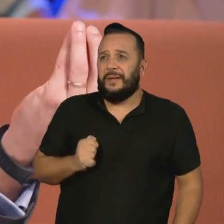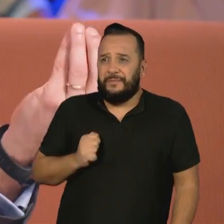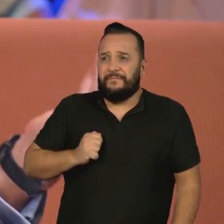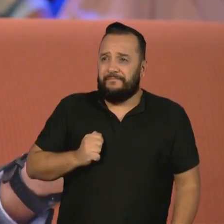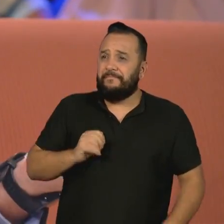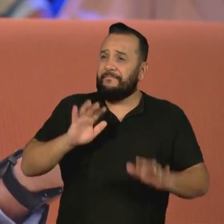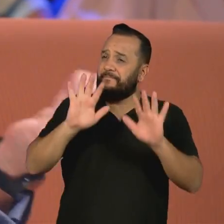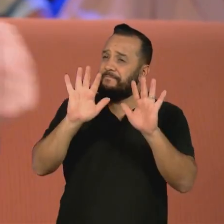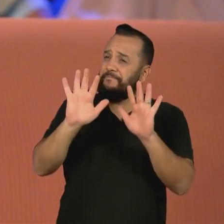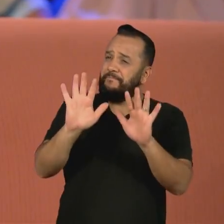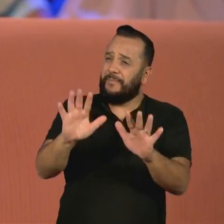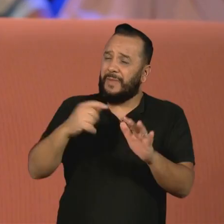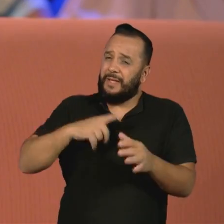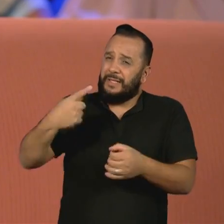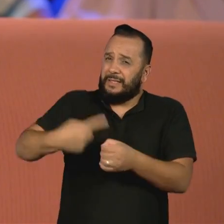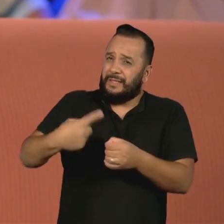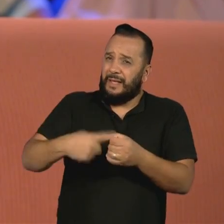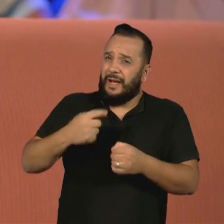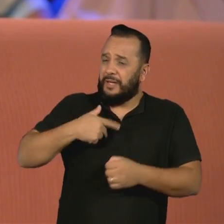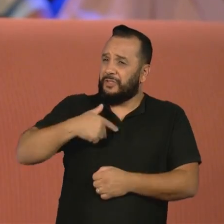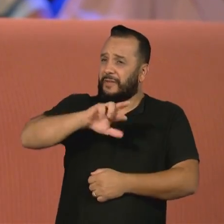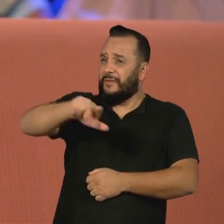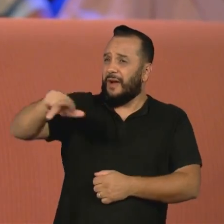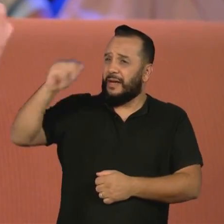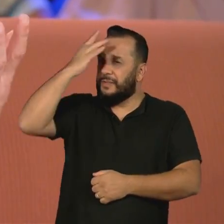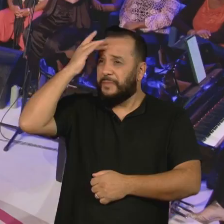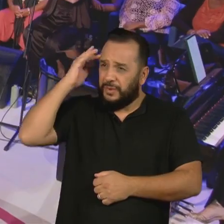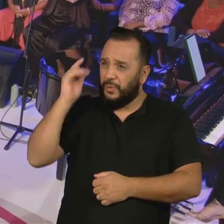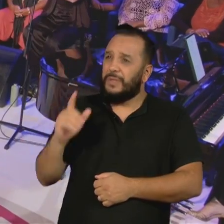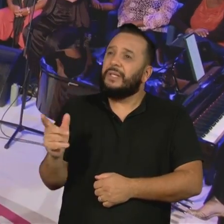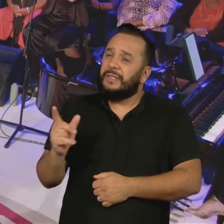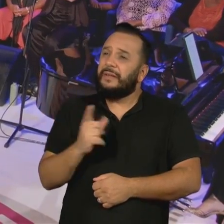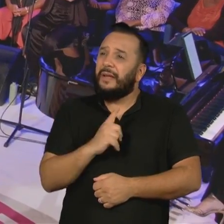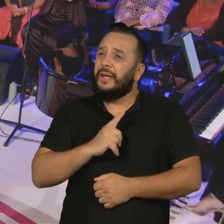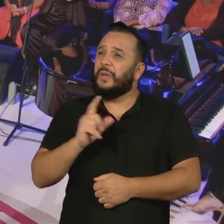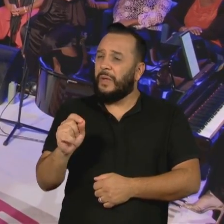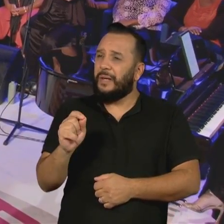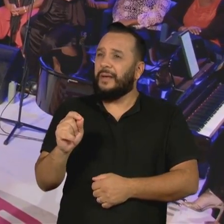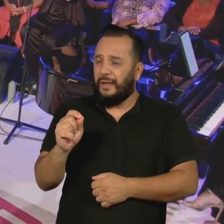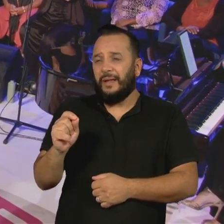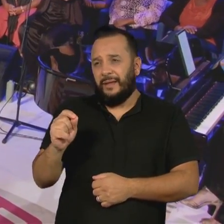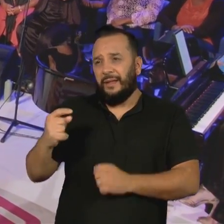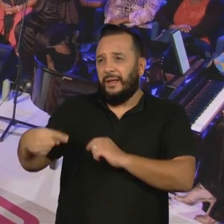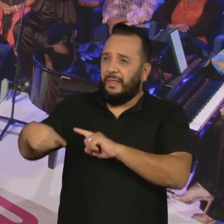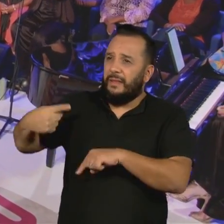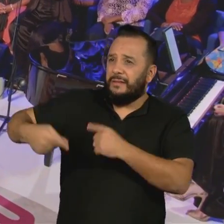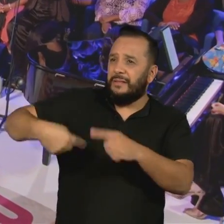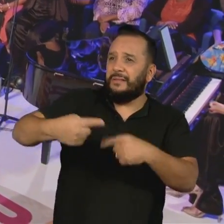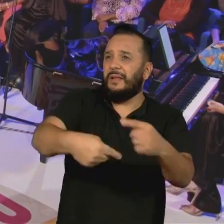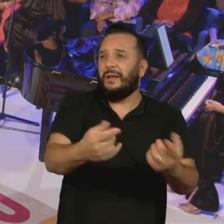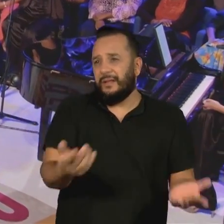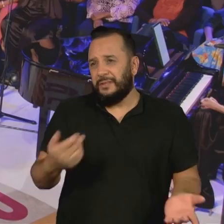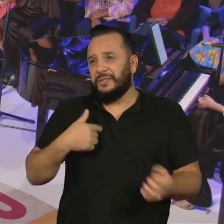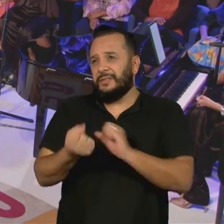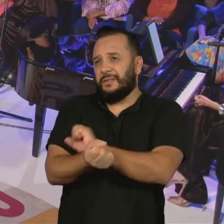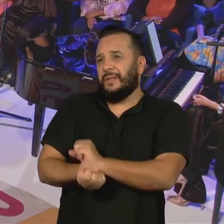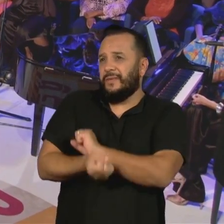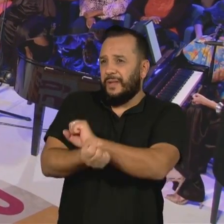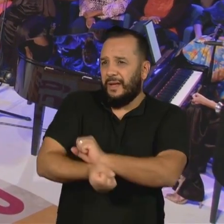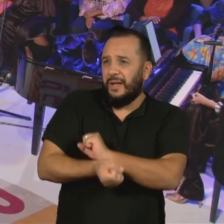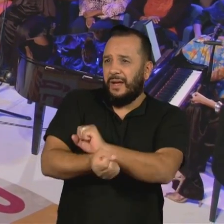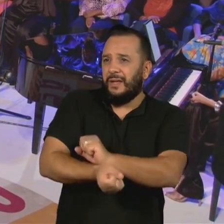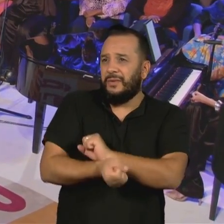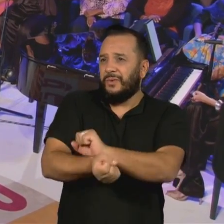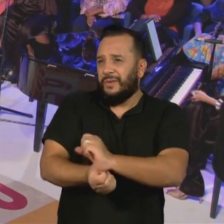Essas Ateninhas é uma cidade onde várias pessoas vêm, então tem os descendentes, né, dos escravizados, tem